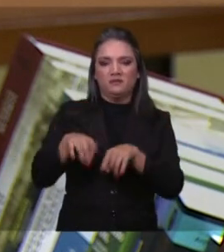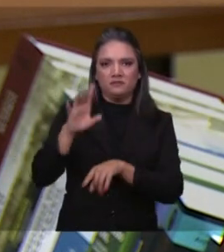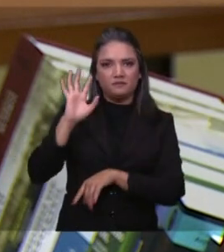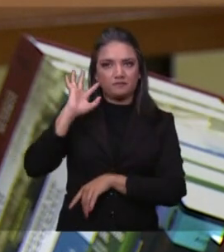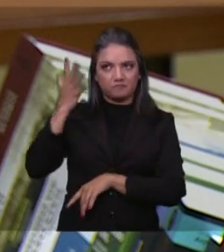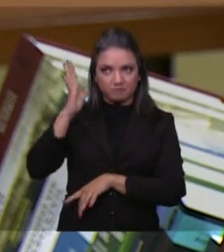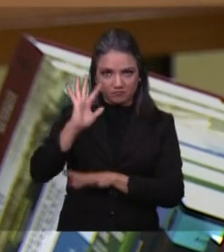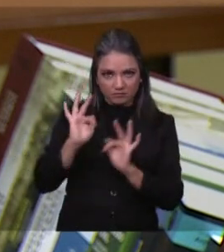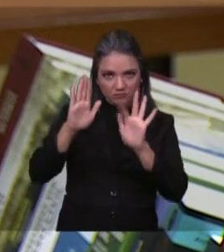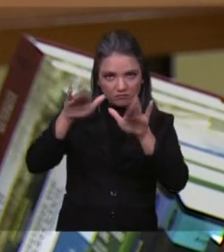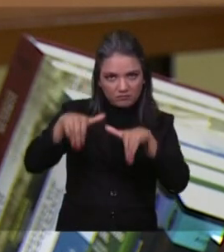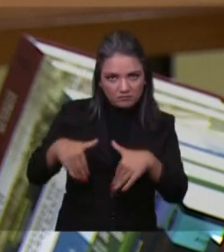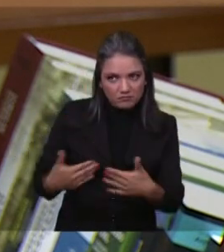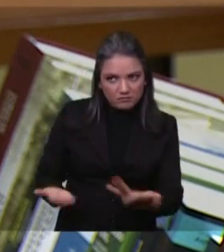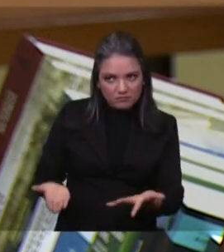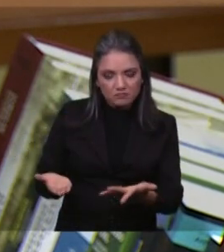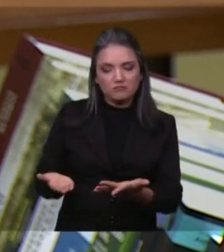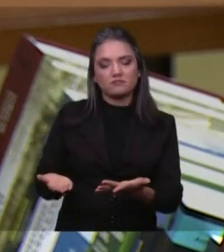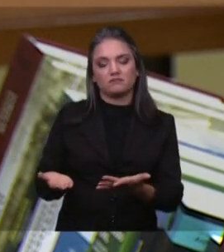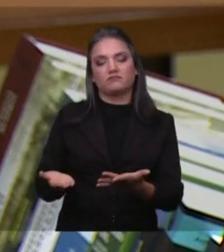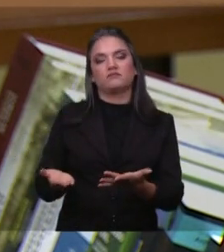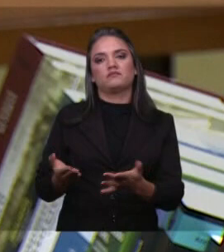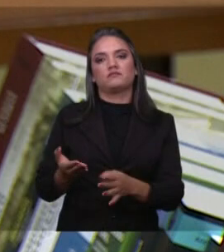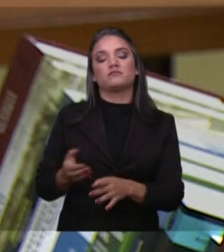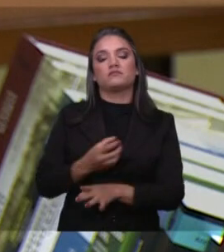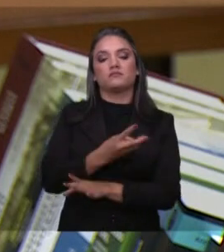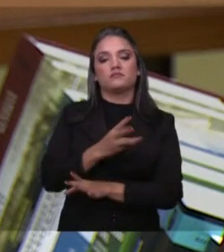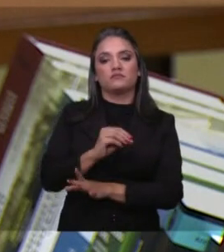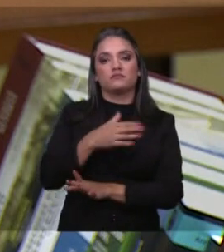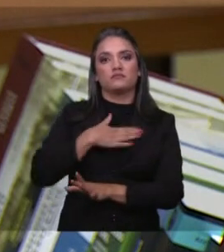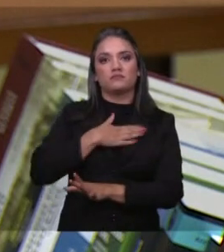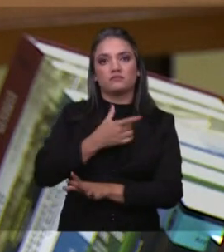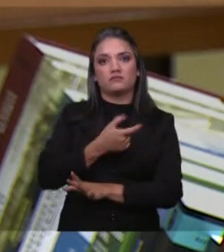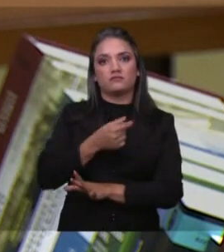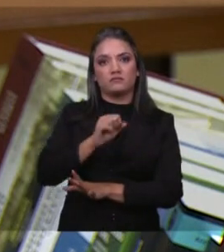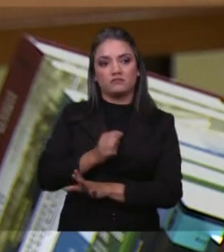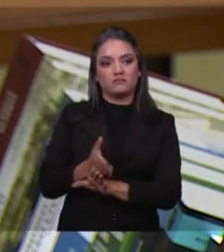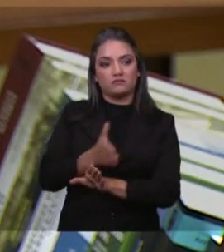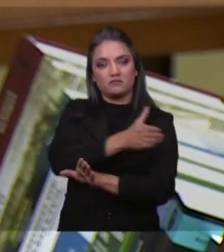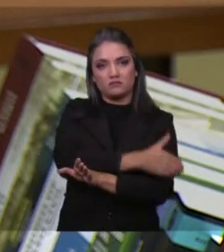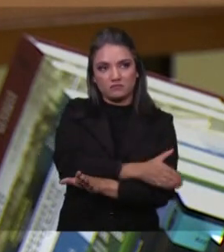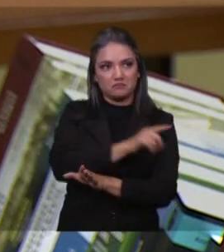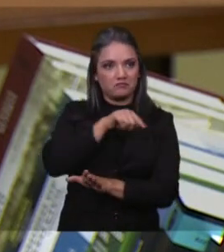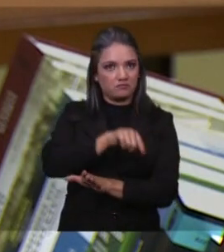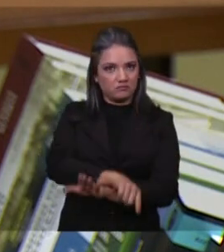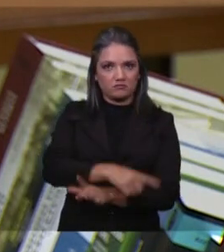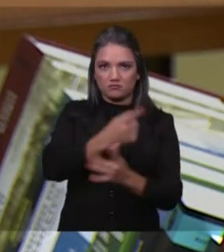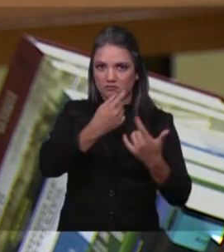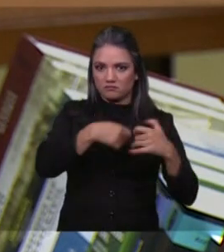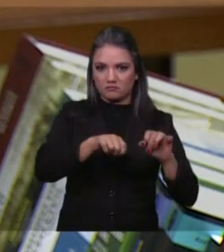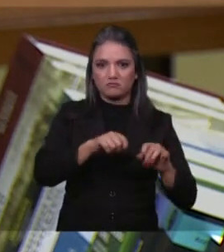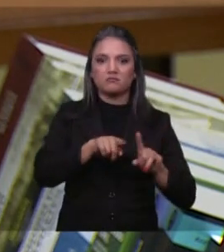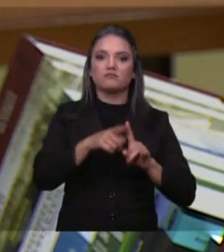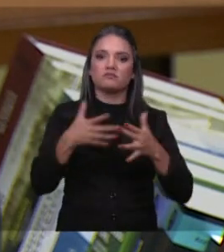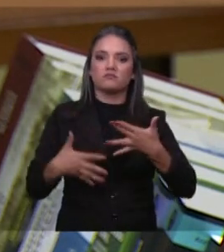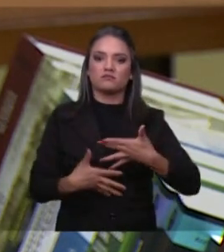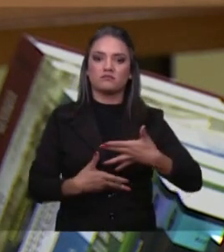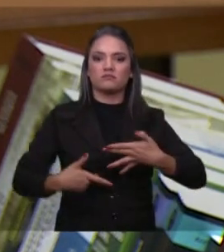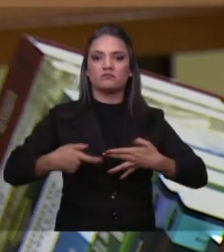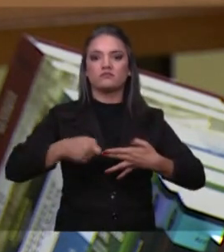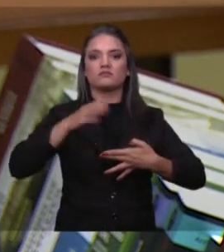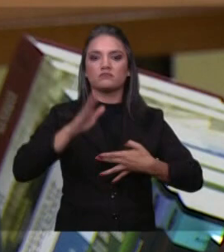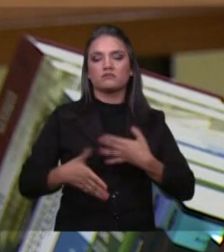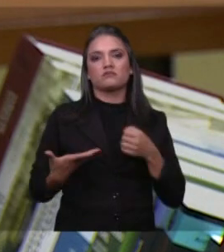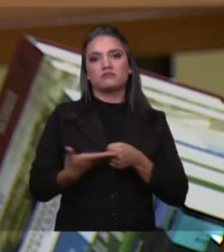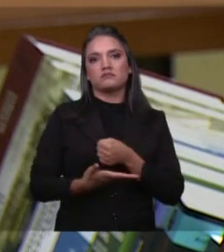transitadas e julgadas antes de 30/8/2018. e que tenham a súmula como fundamento. Isso